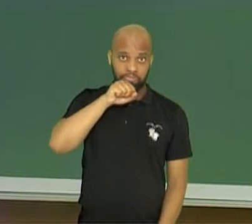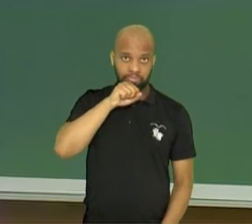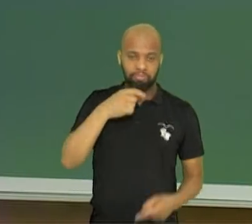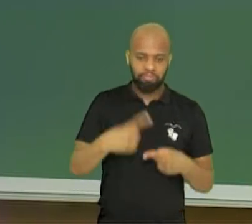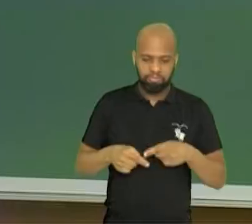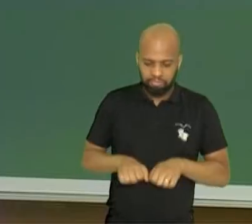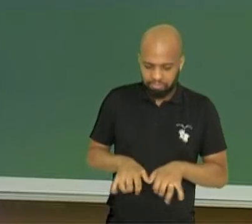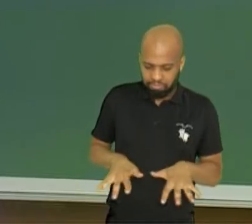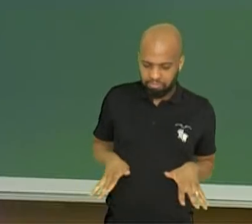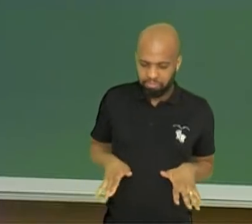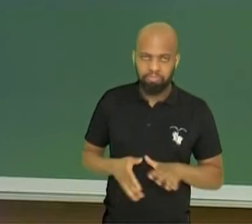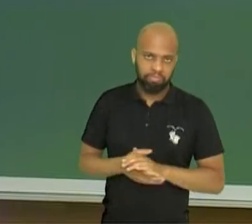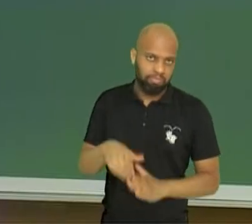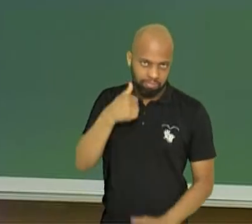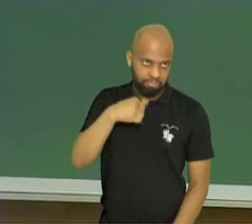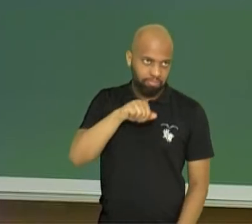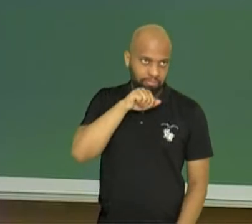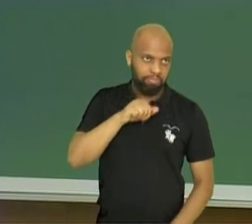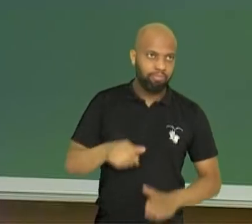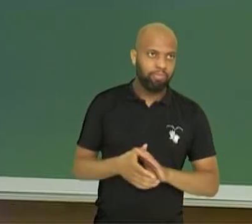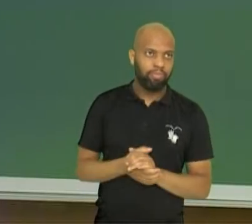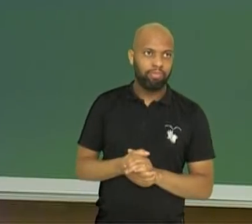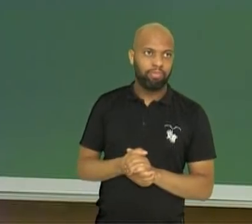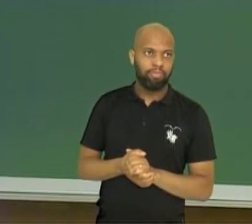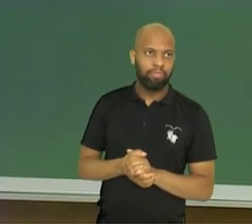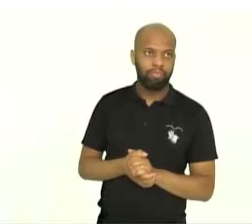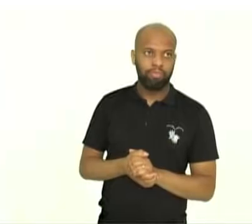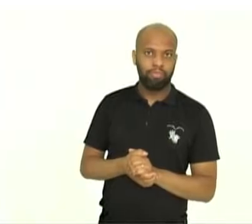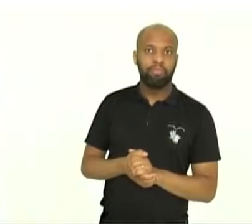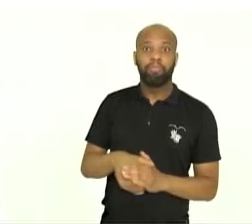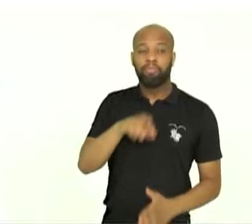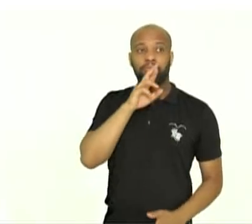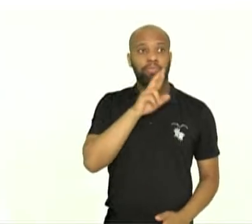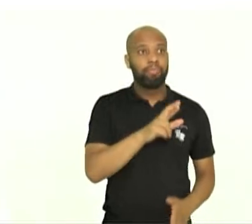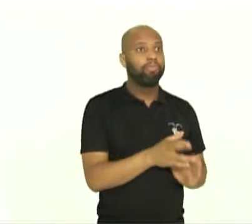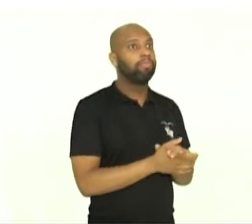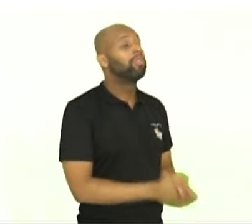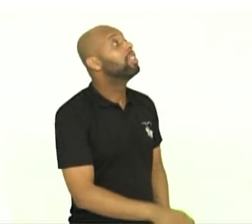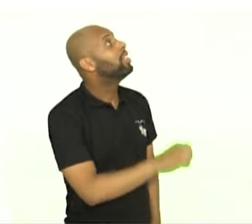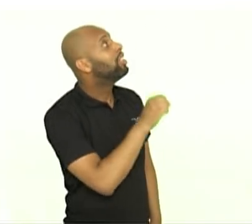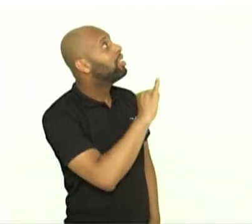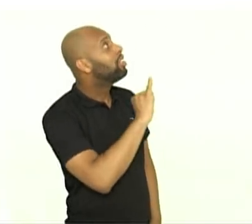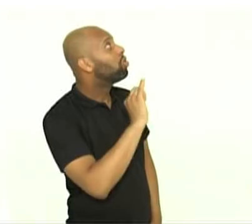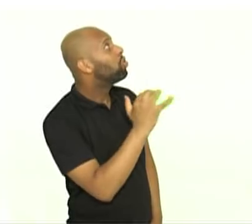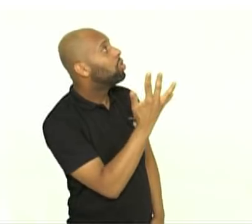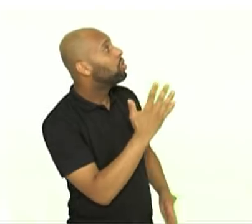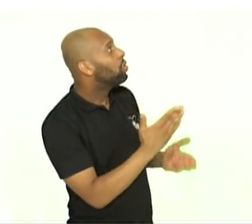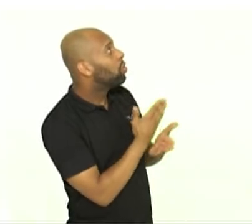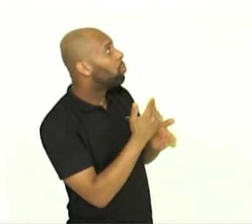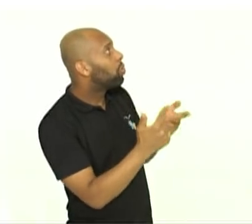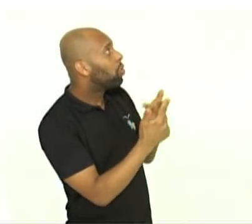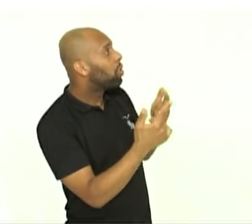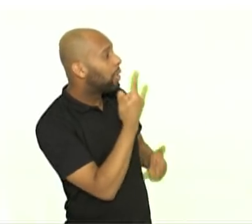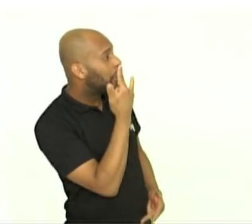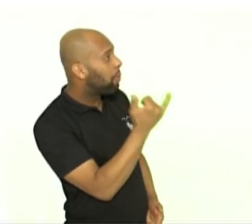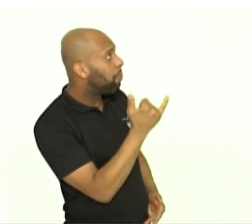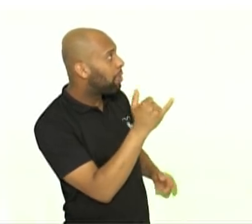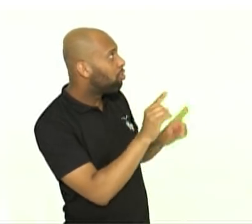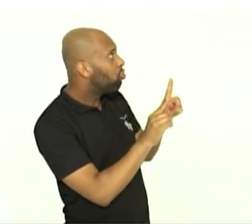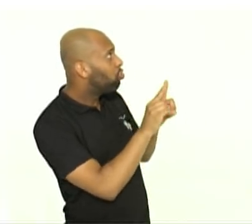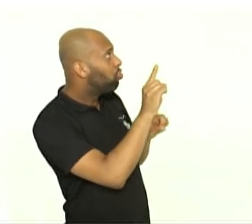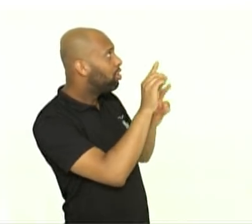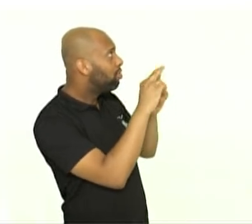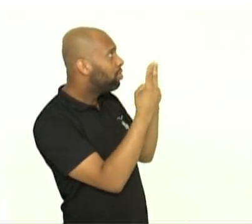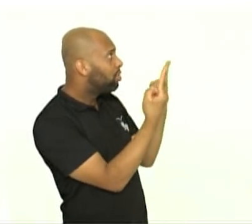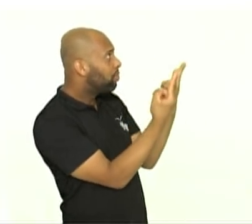da metade do corpo. E aí ele dá a resposta. Se algo acontecesse com ele no espaço,